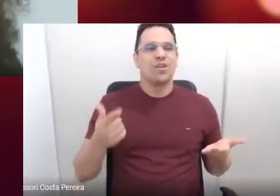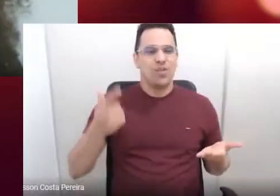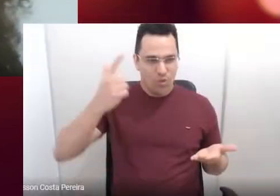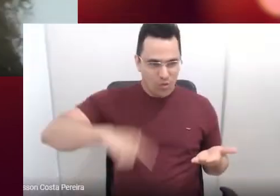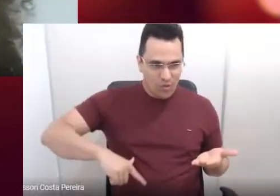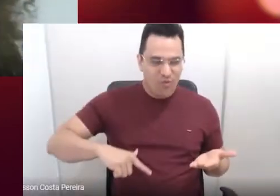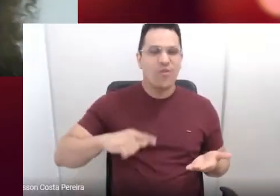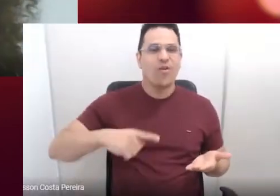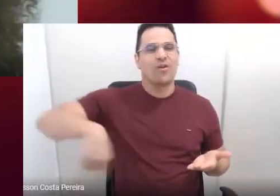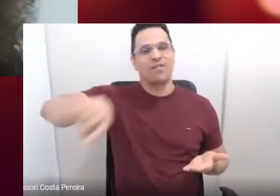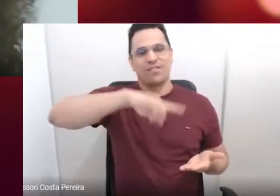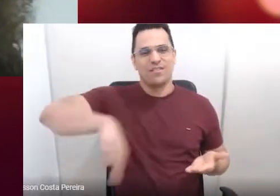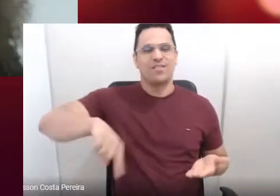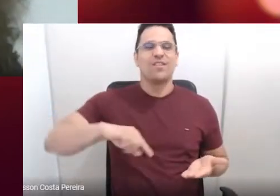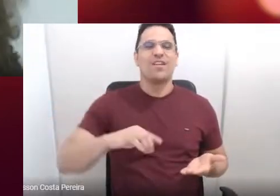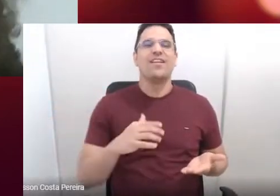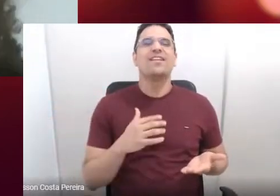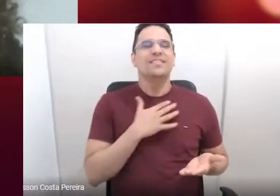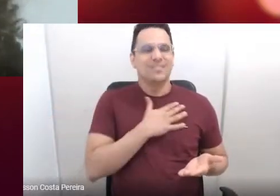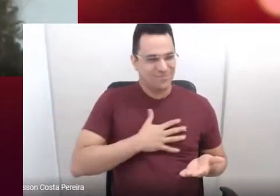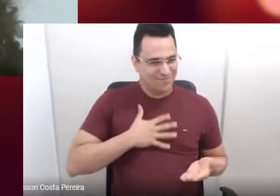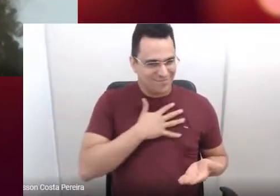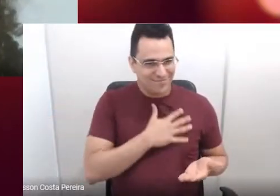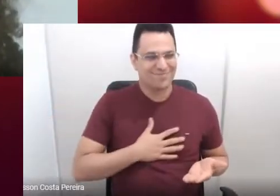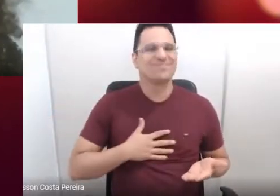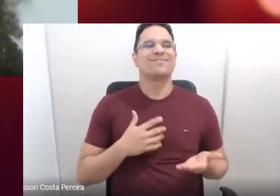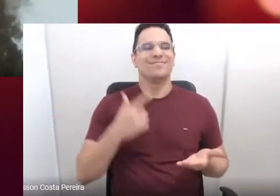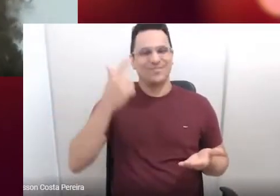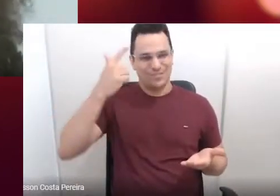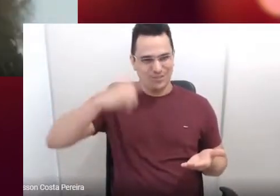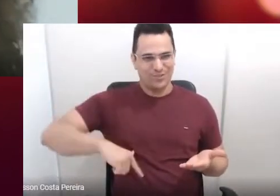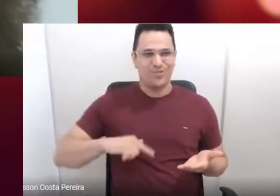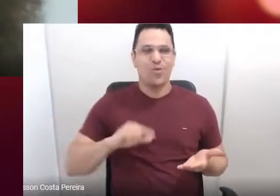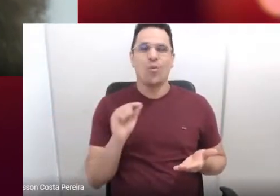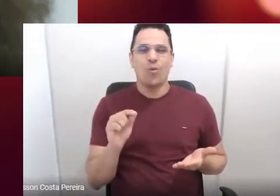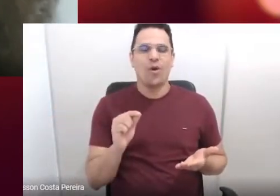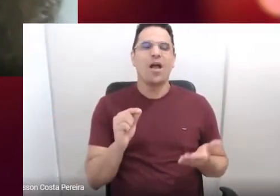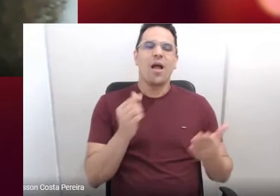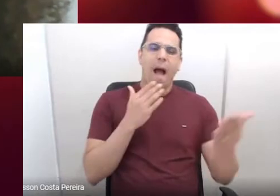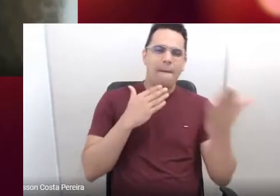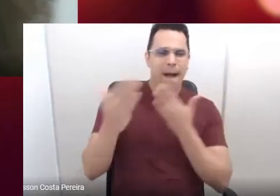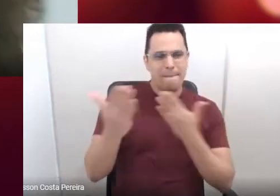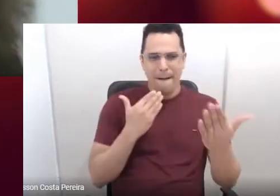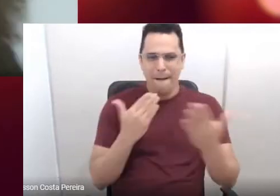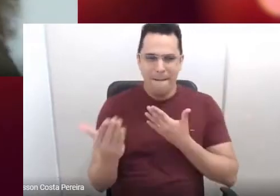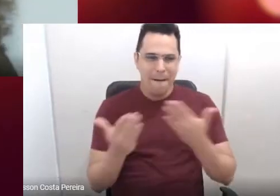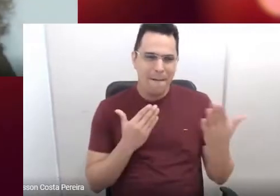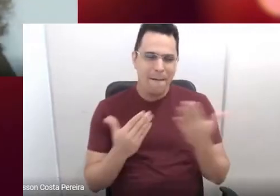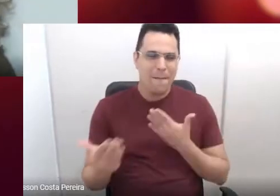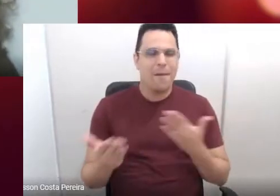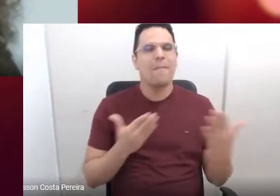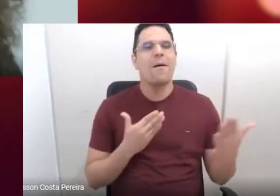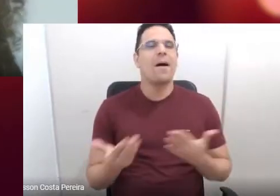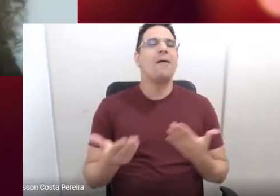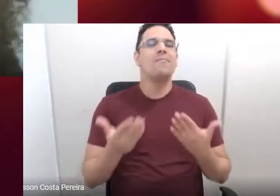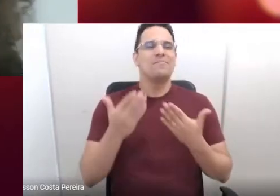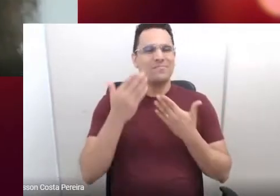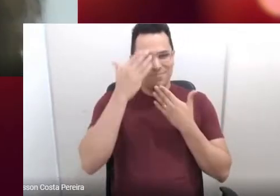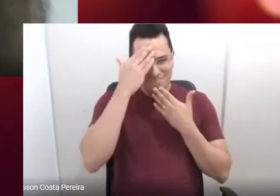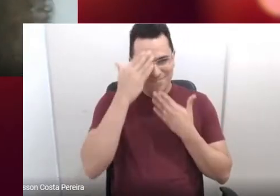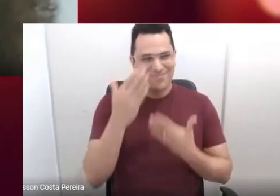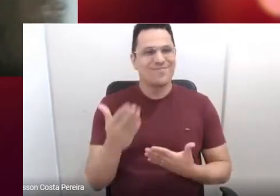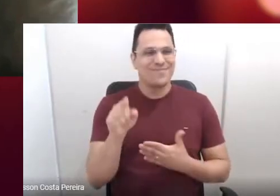mais uma vez, estamos aqui em mais um bate-papo, né? Hoje, trazendo